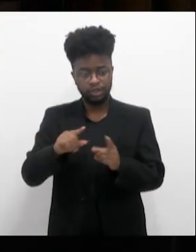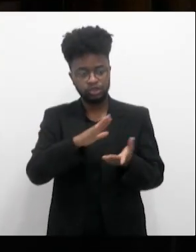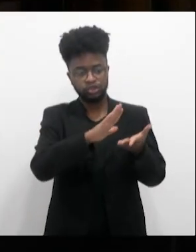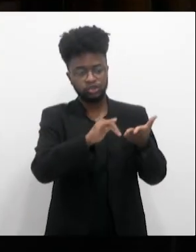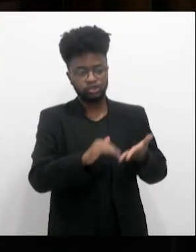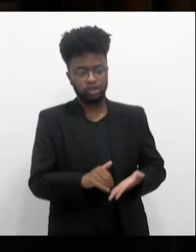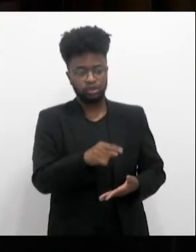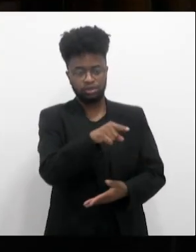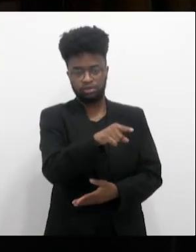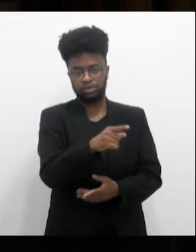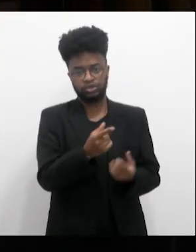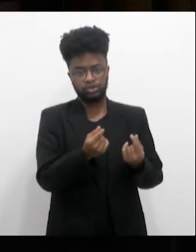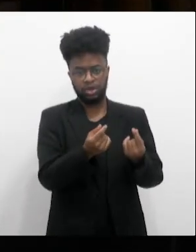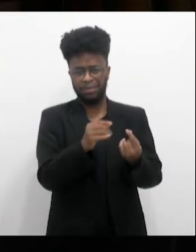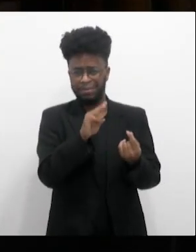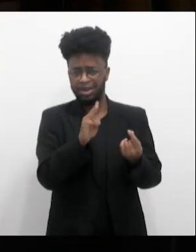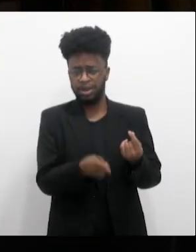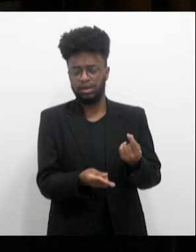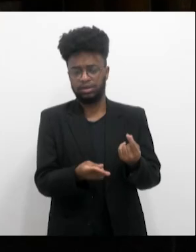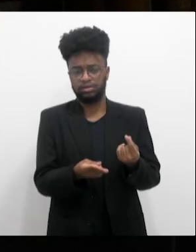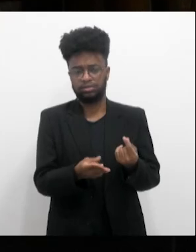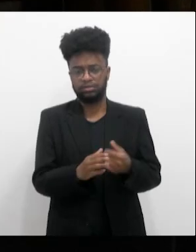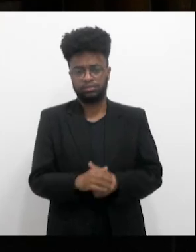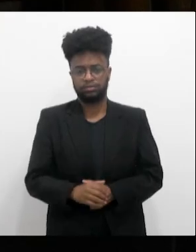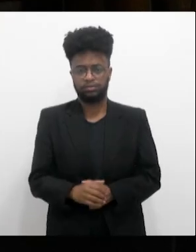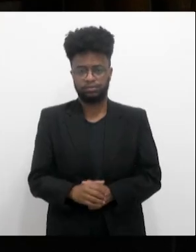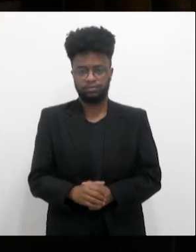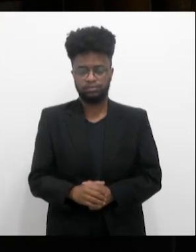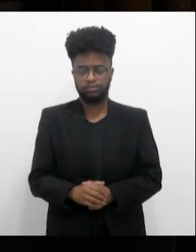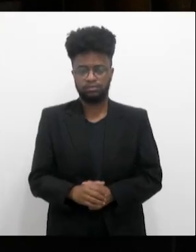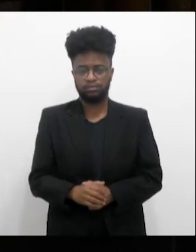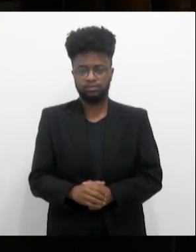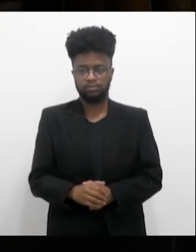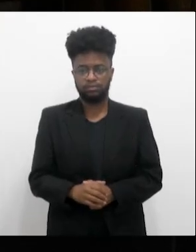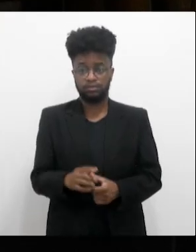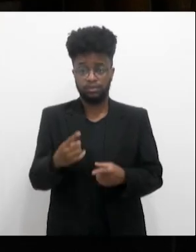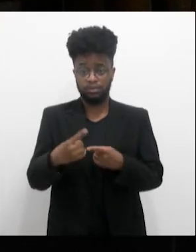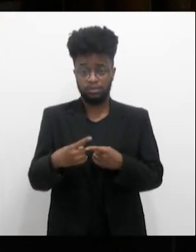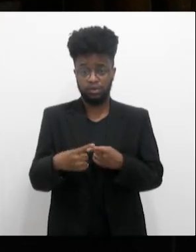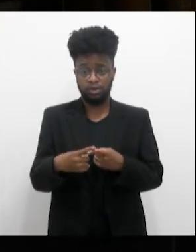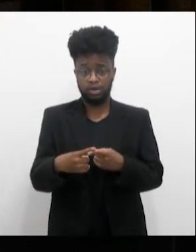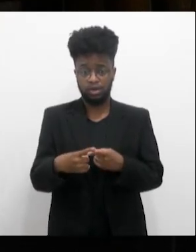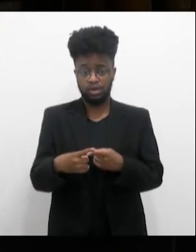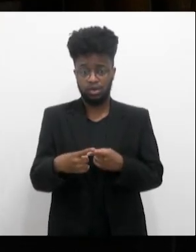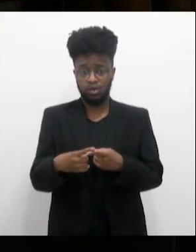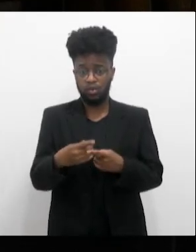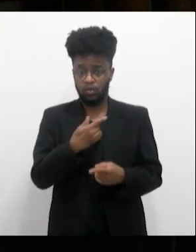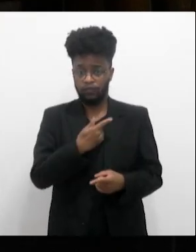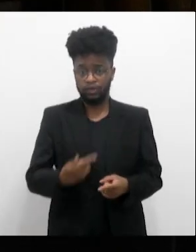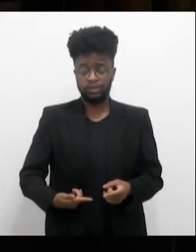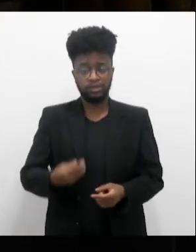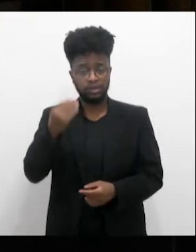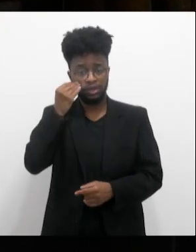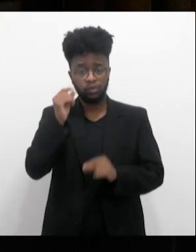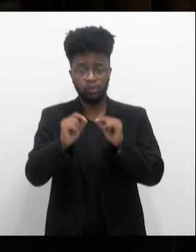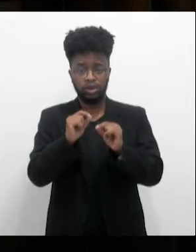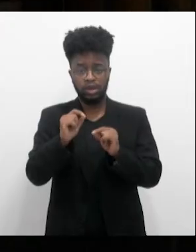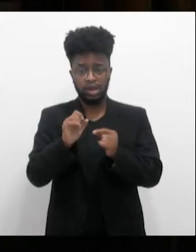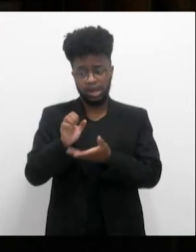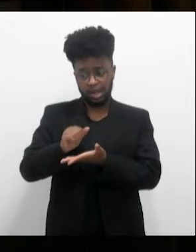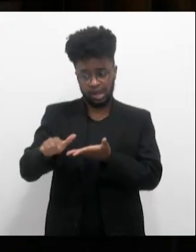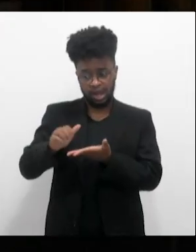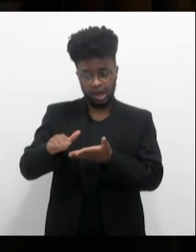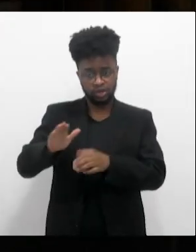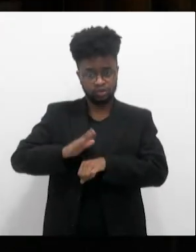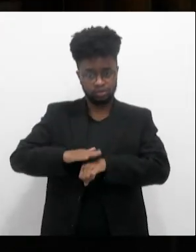despir milhares. O que tenta o governo fazer? Aliviar os seus gastos